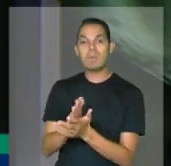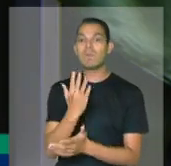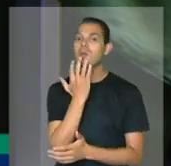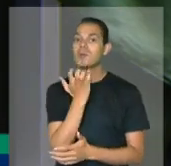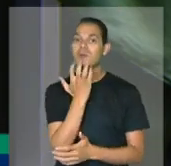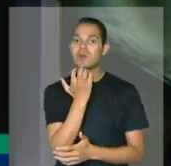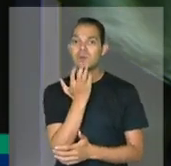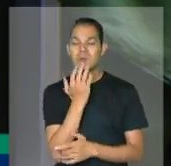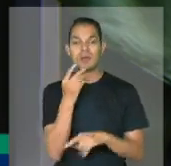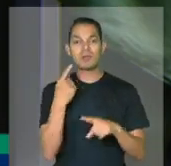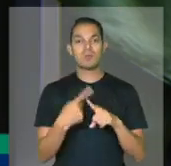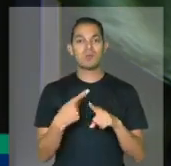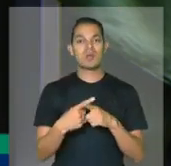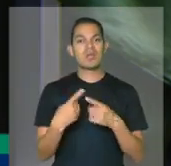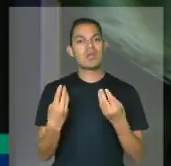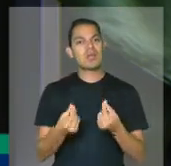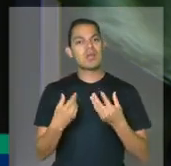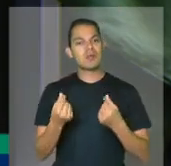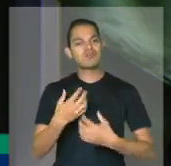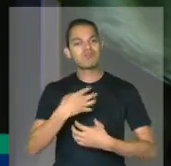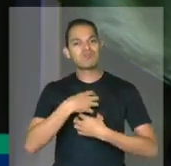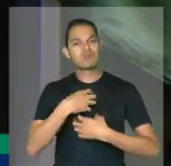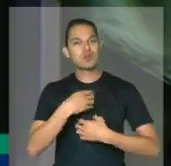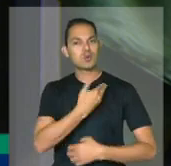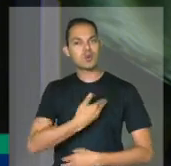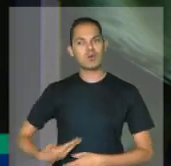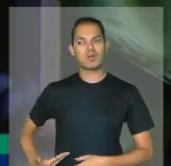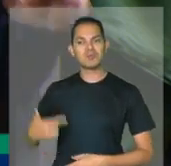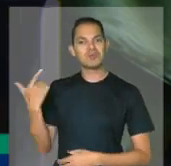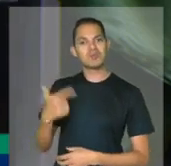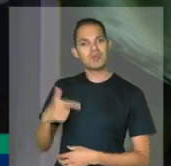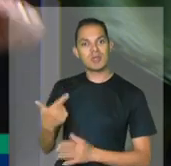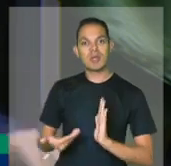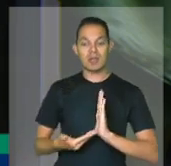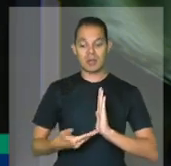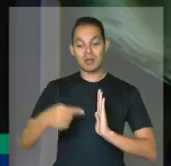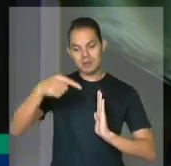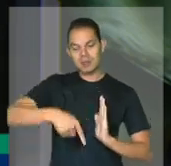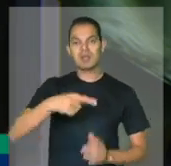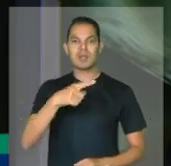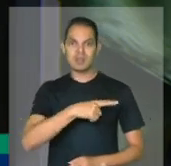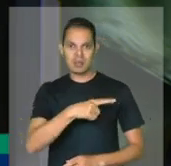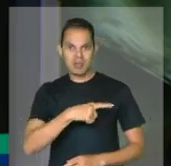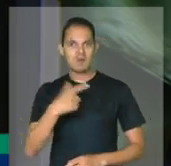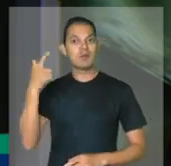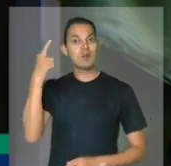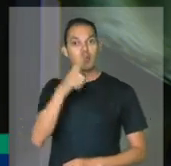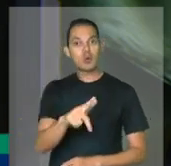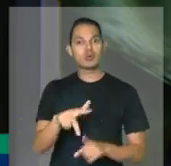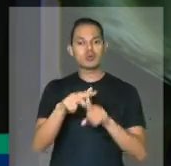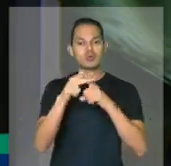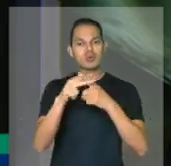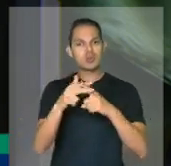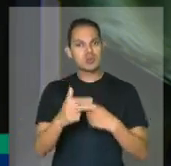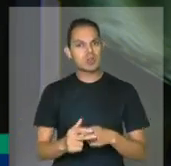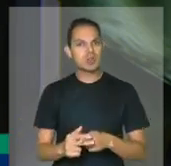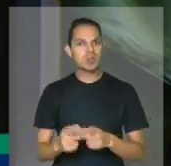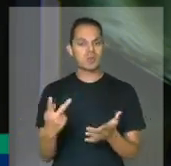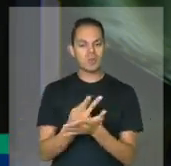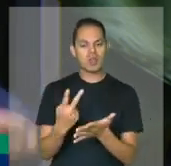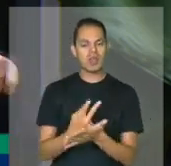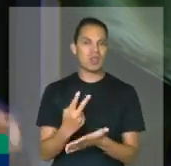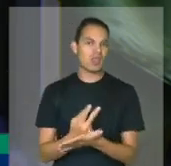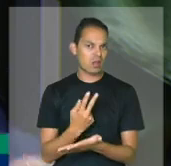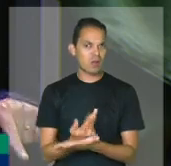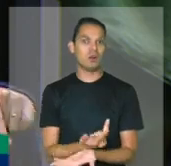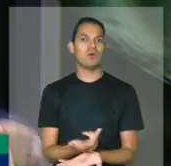Rodrigo Maia, porque a sensibilidade que o governo não teve, essa casa teve e conseguiu corrigir grande parte dos